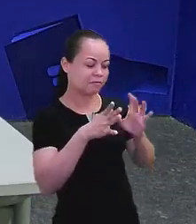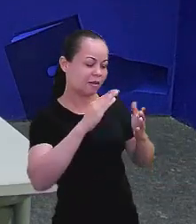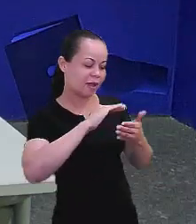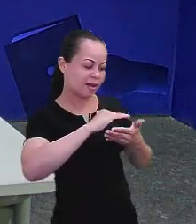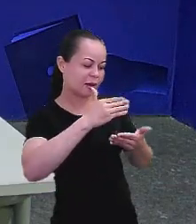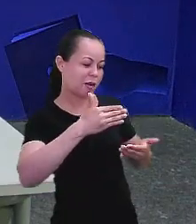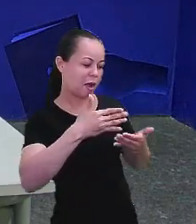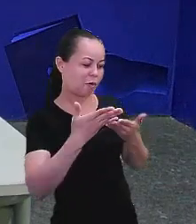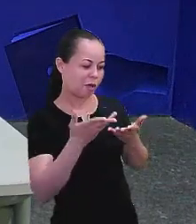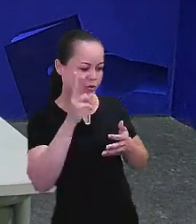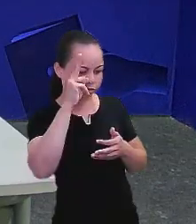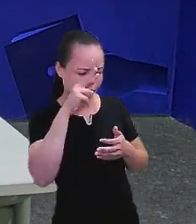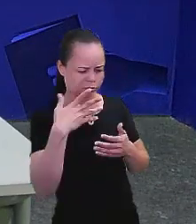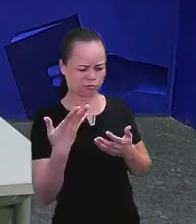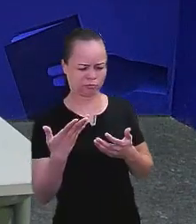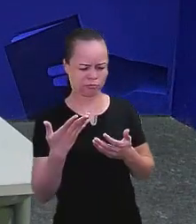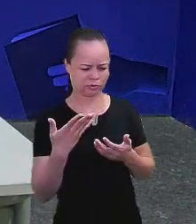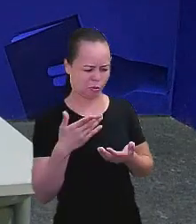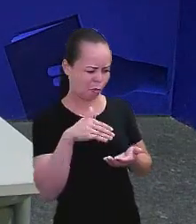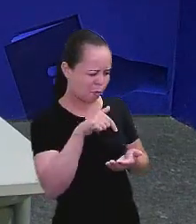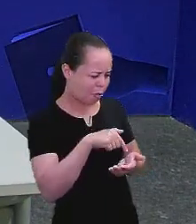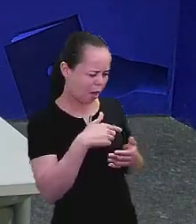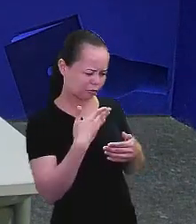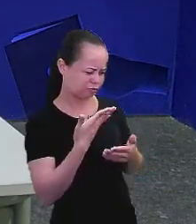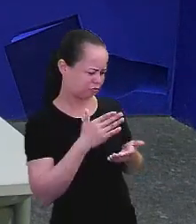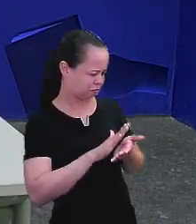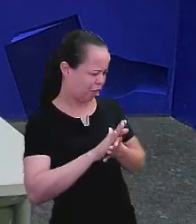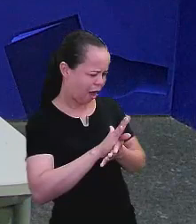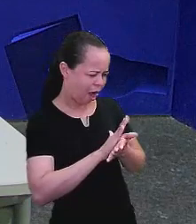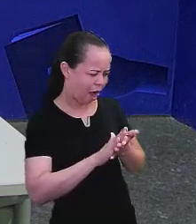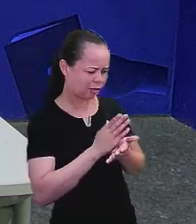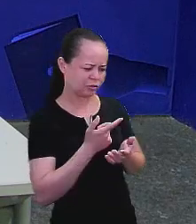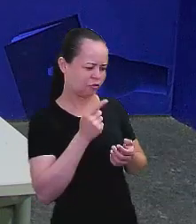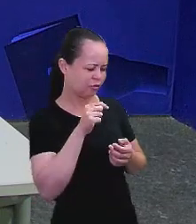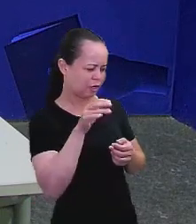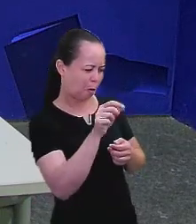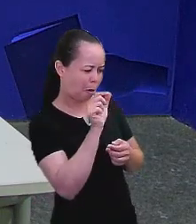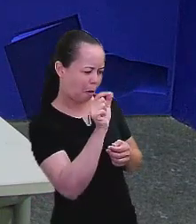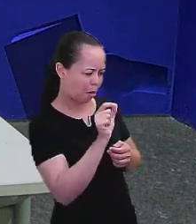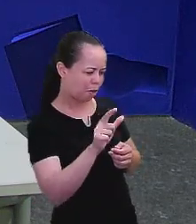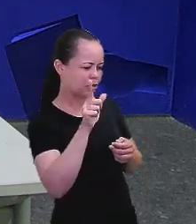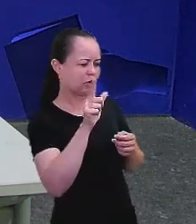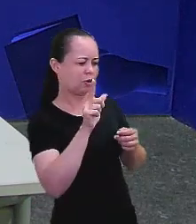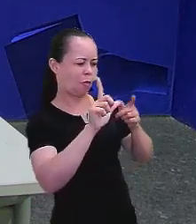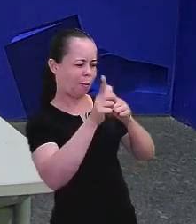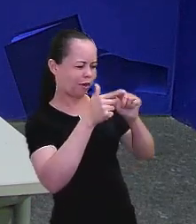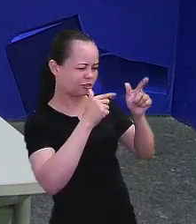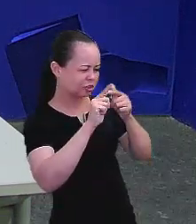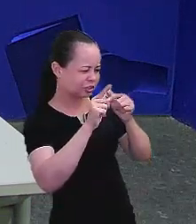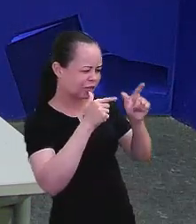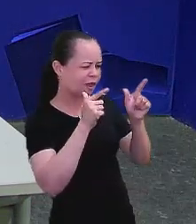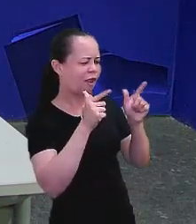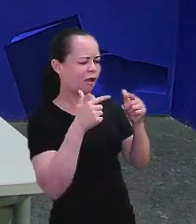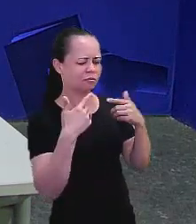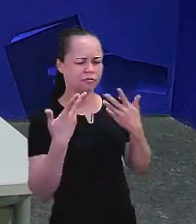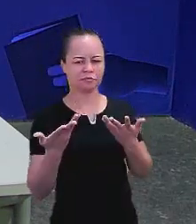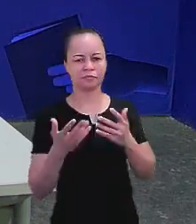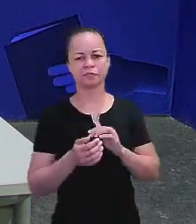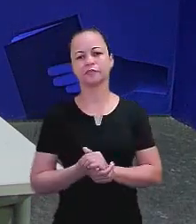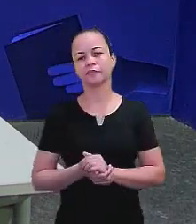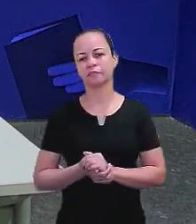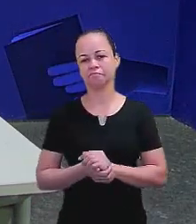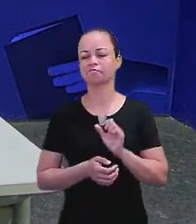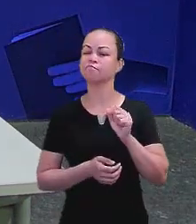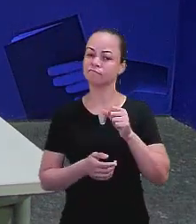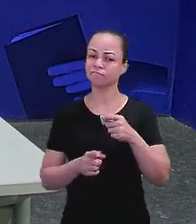baú. Ué, não tô vendo nada, só tô vendo uma varinha de condão com estrela na ponta. Isso mesmo,